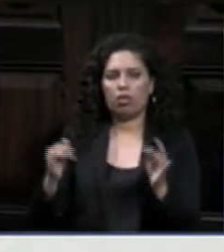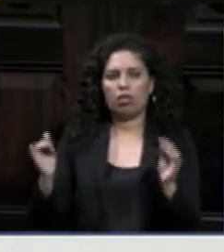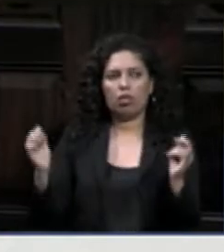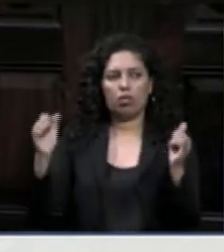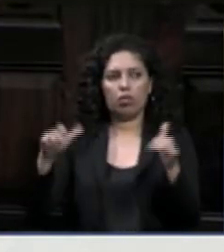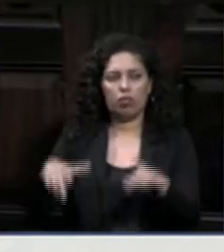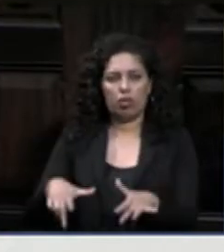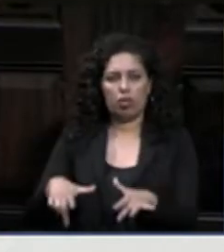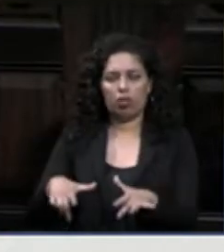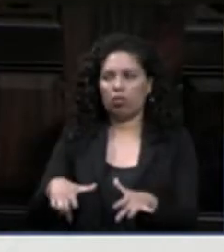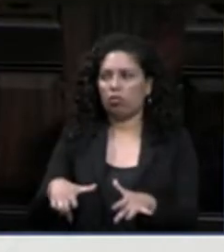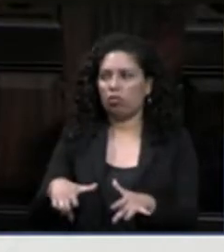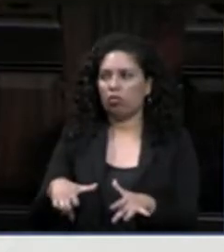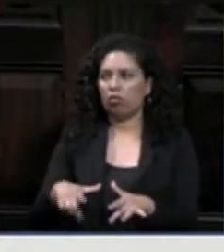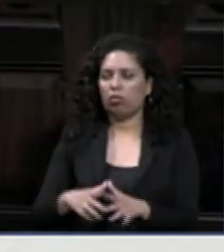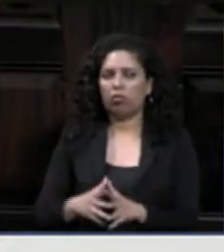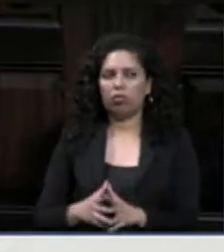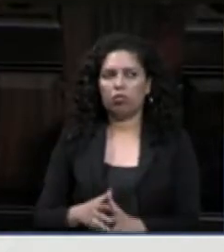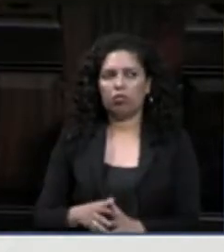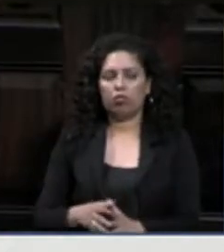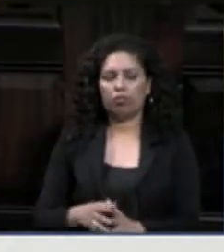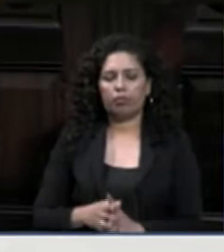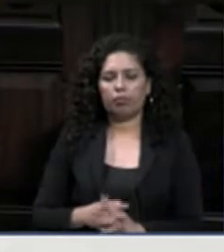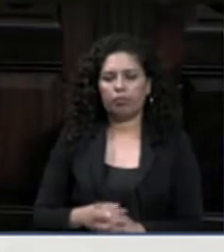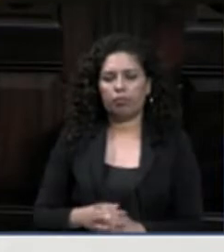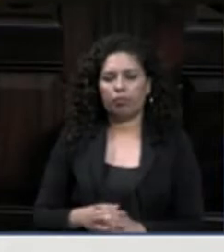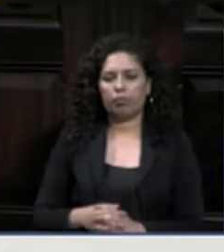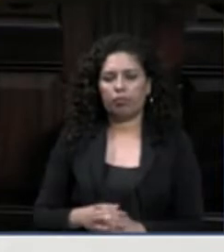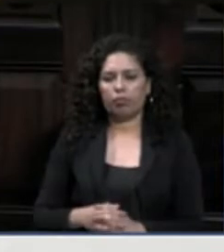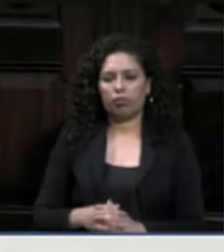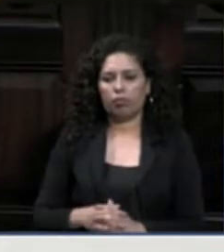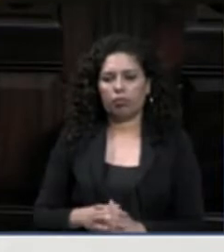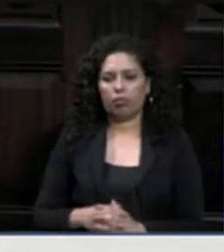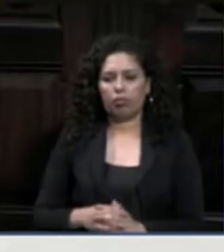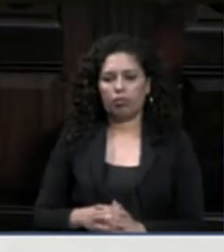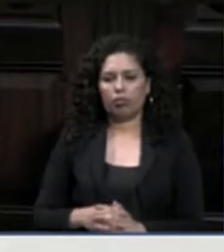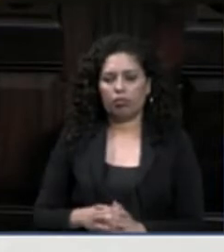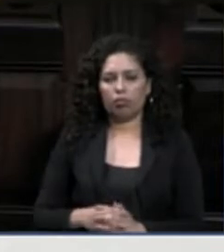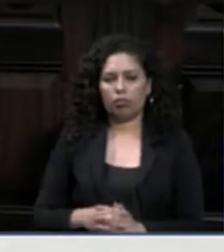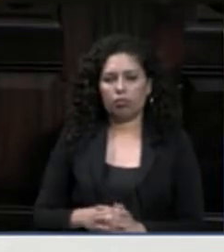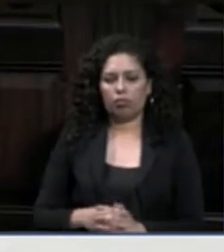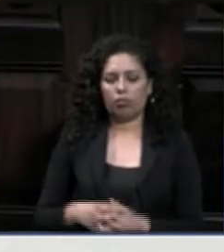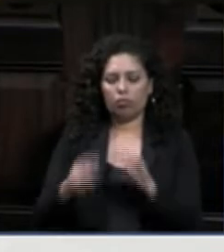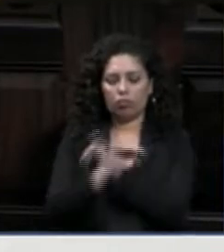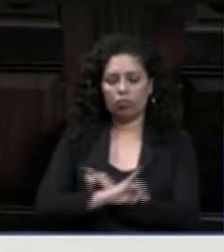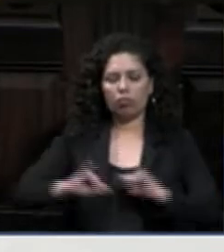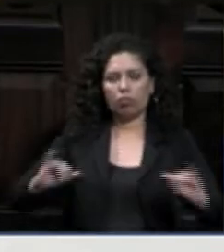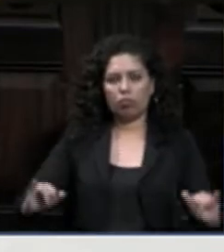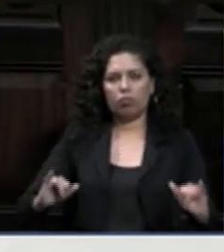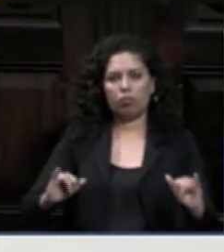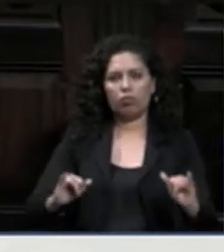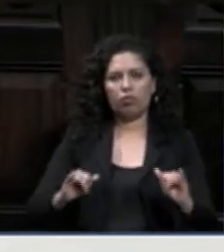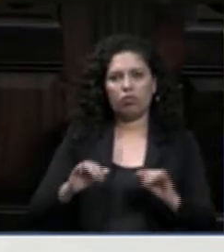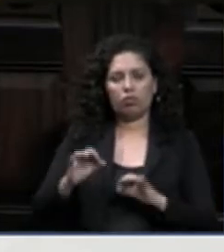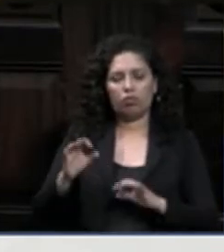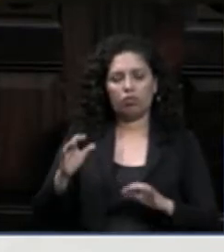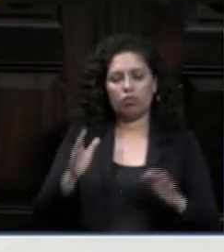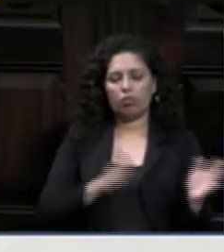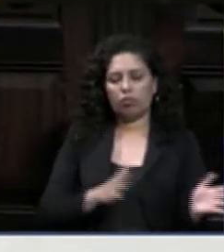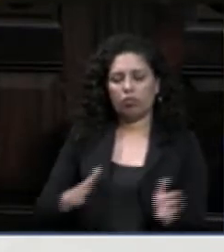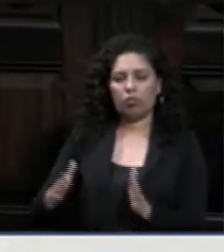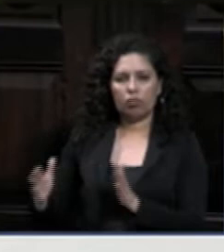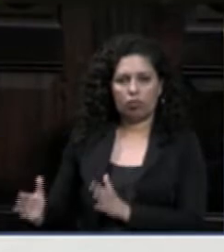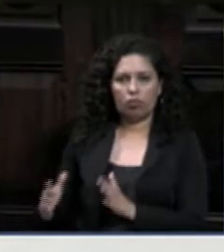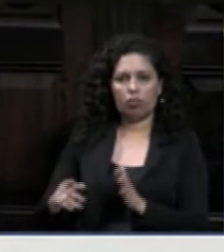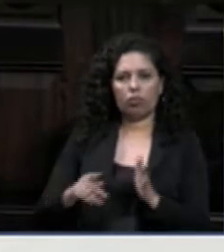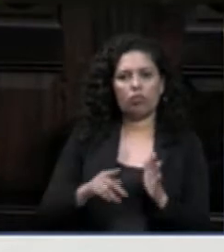final para a última discussão. Anuncio em tramitação ordinária, em votação, em segunda discussão, redação